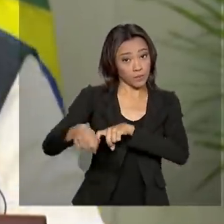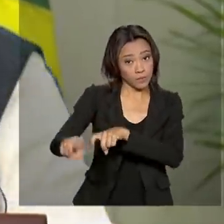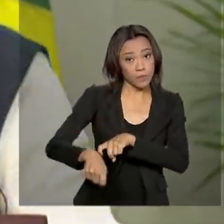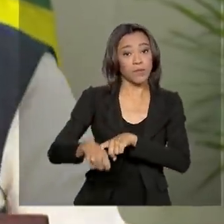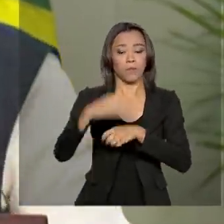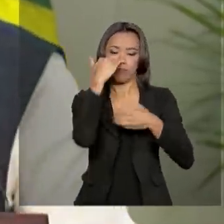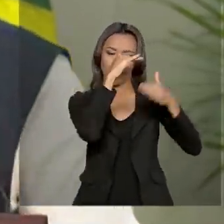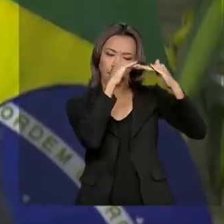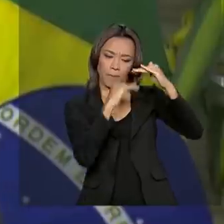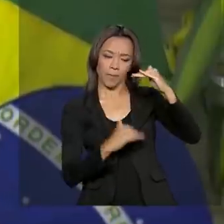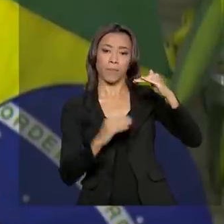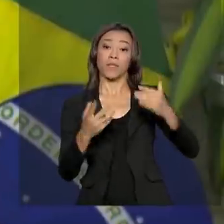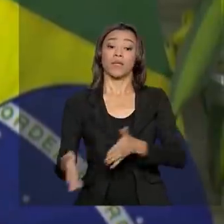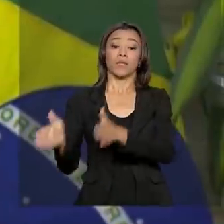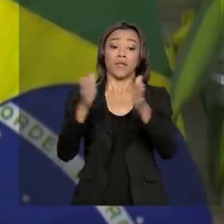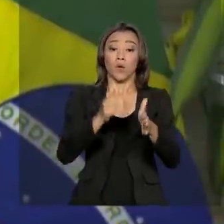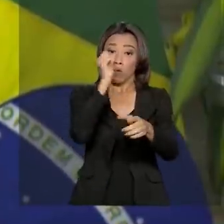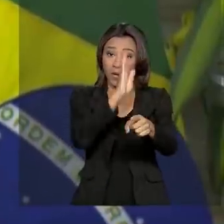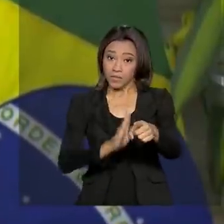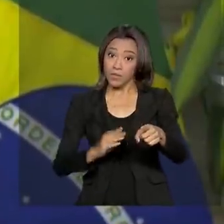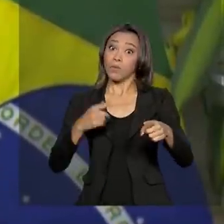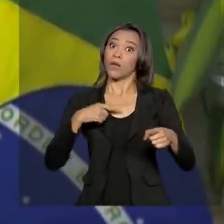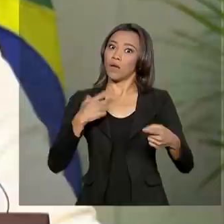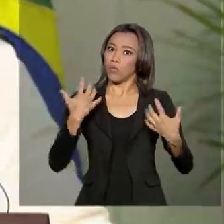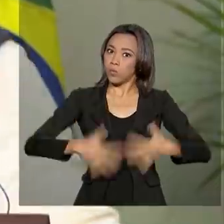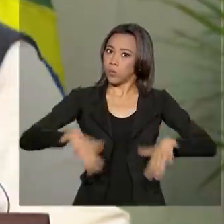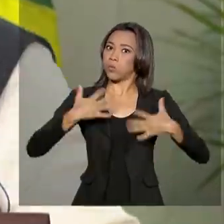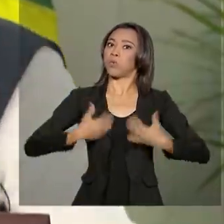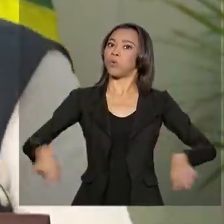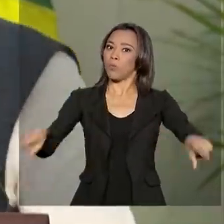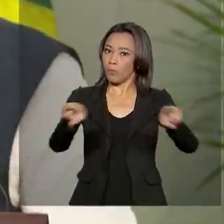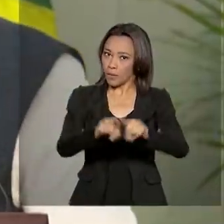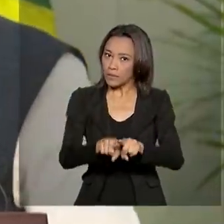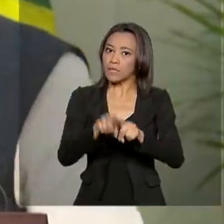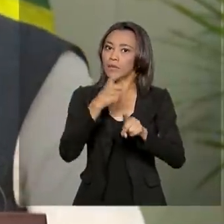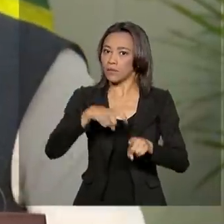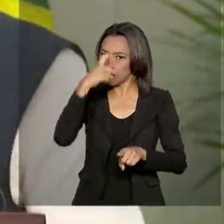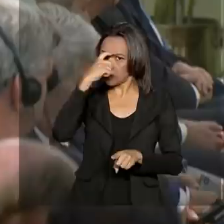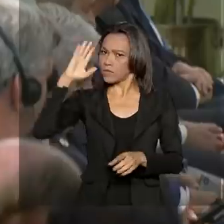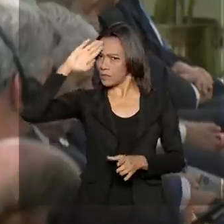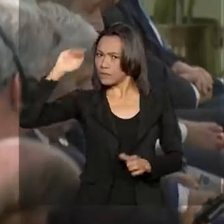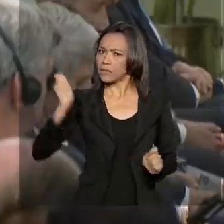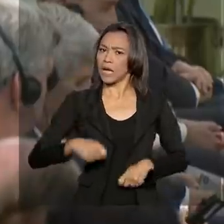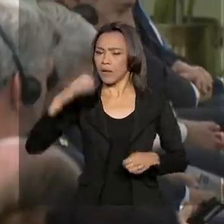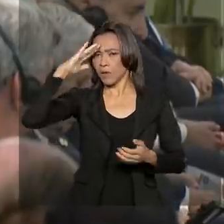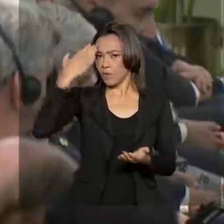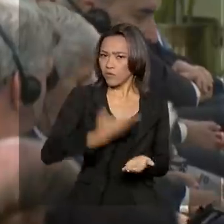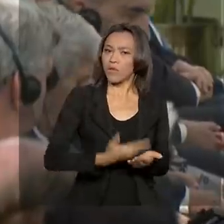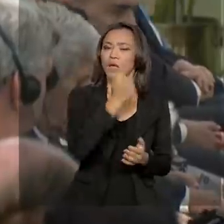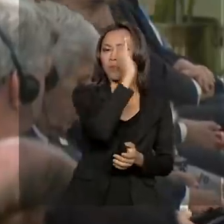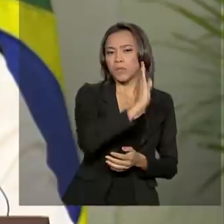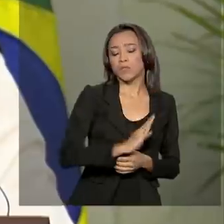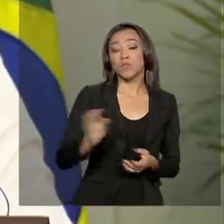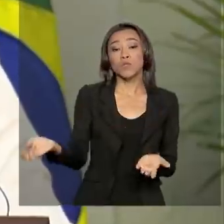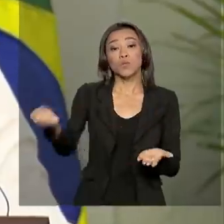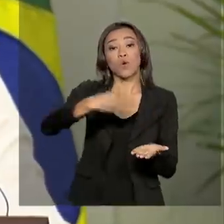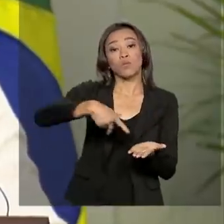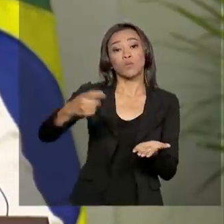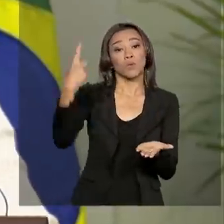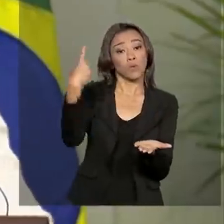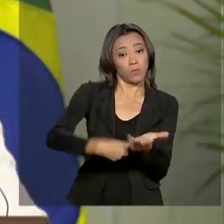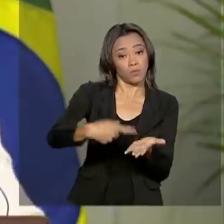Narendra Modi disse que o Brasil é um grande parceiro da Índia e um país confiável, e que os novos atos firmados